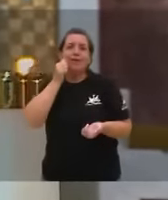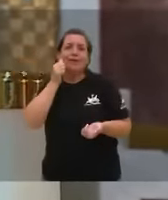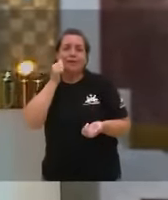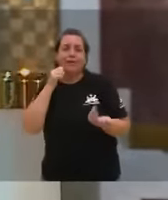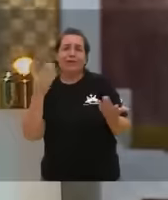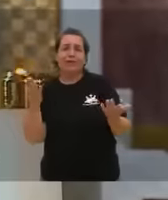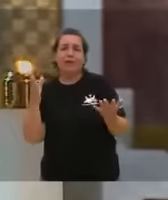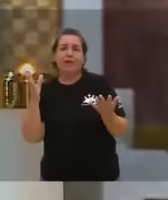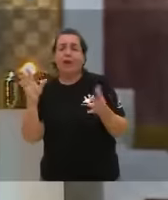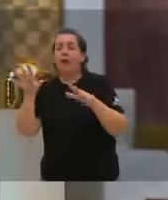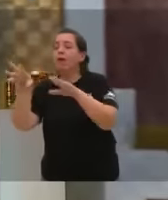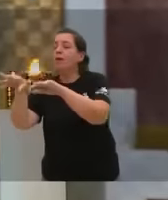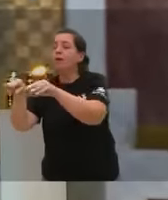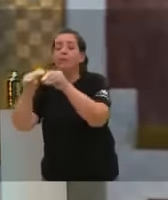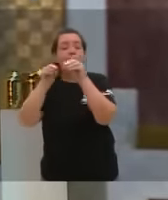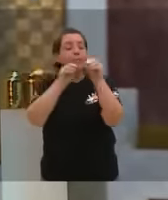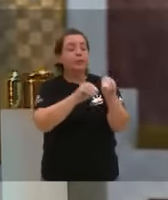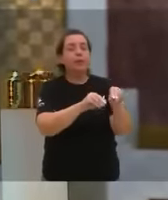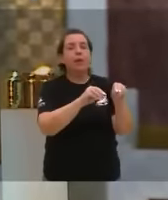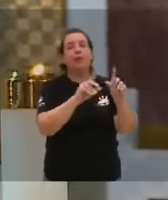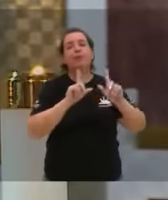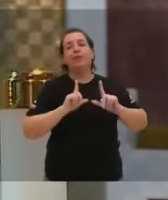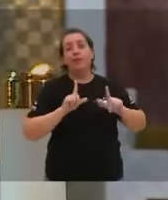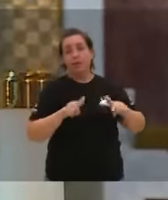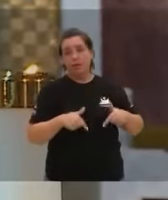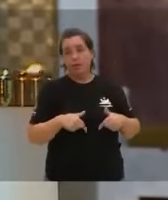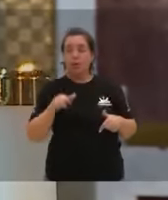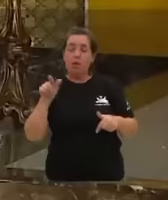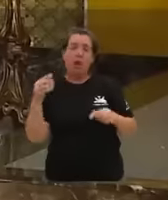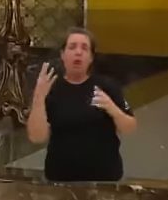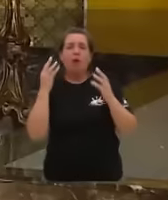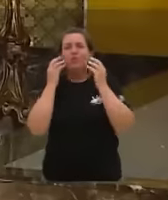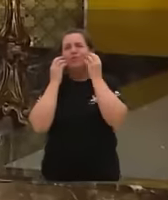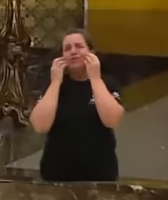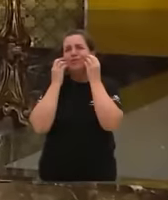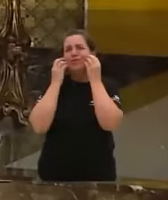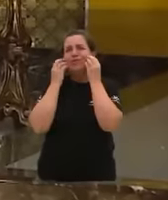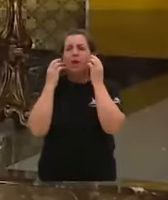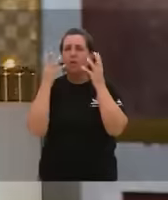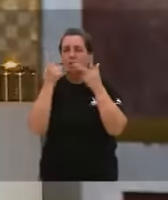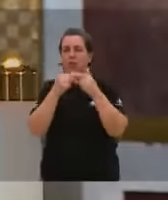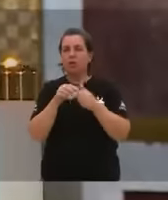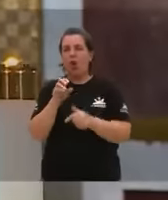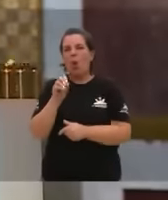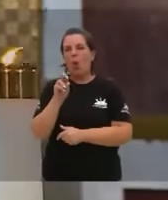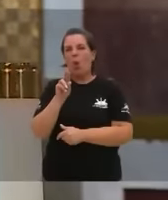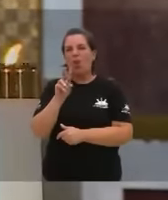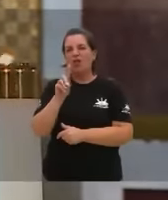e trouxe a princesa para Israel. Diz que ela era bonitinha, mas era ordinária.